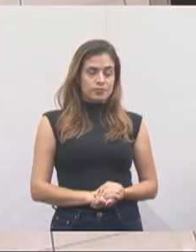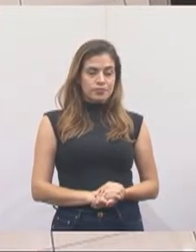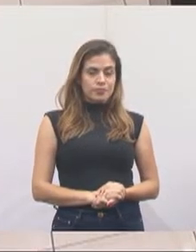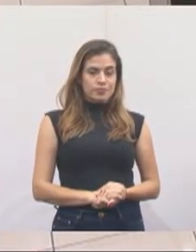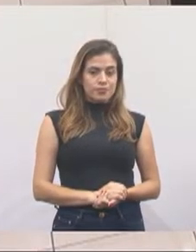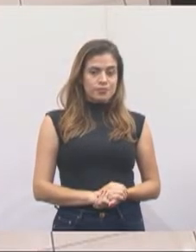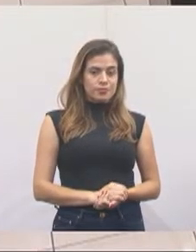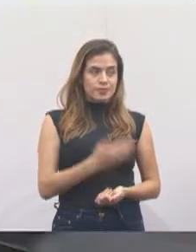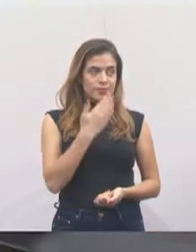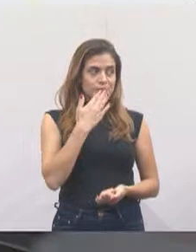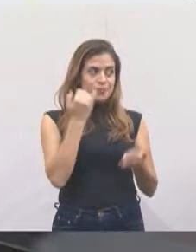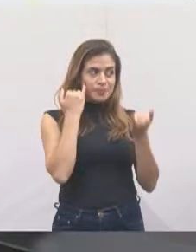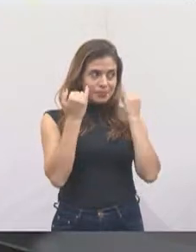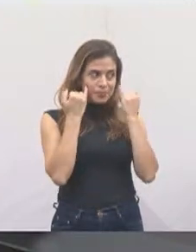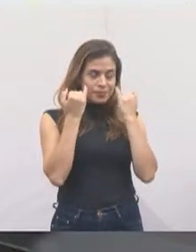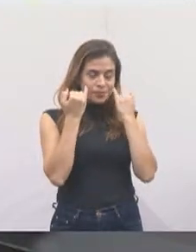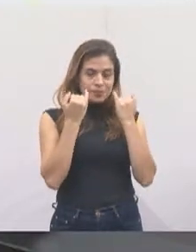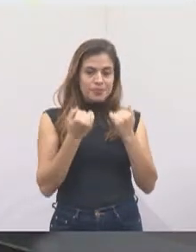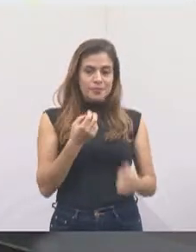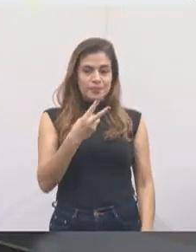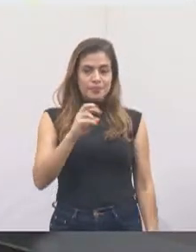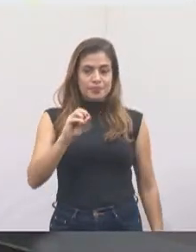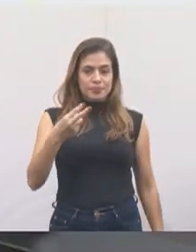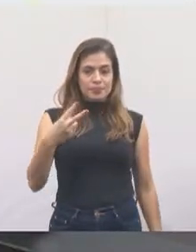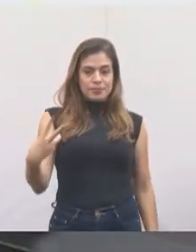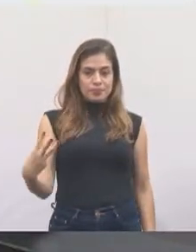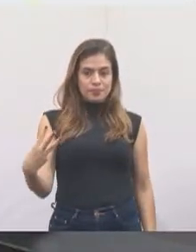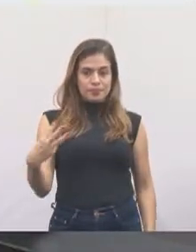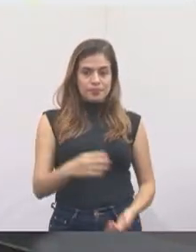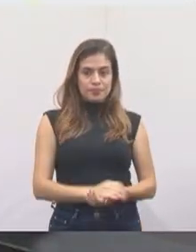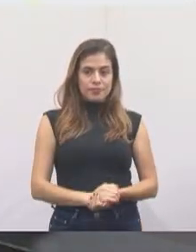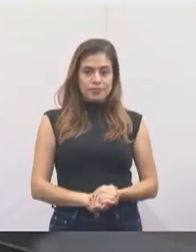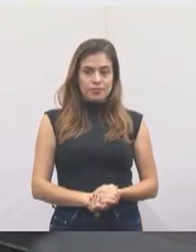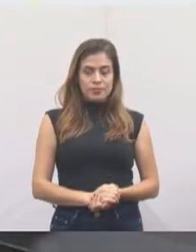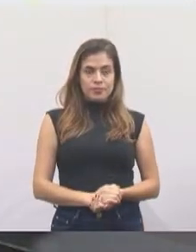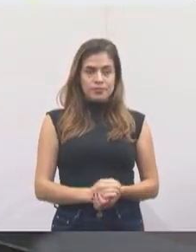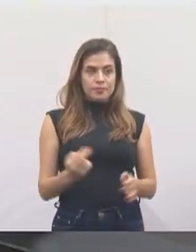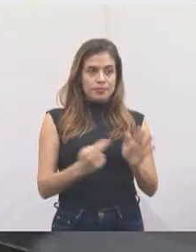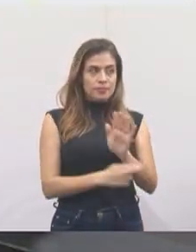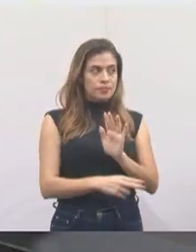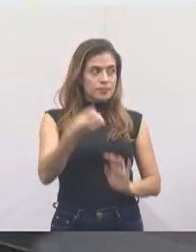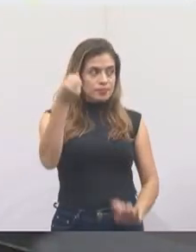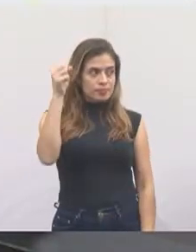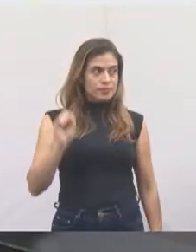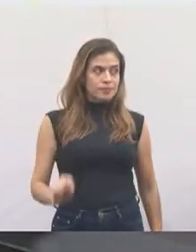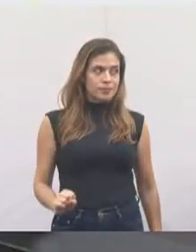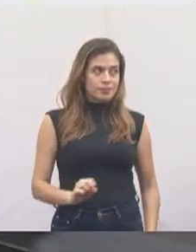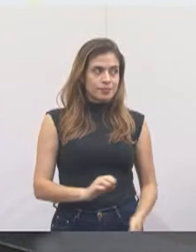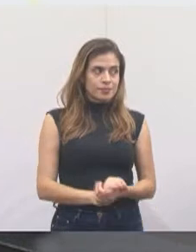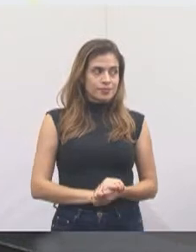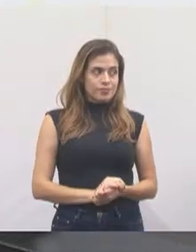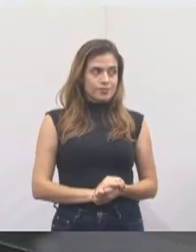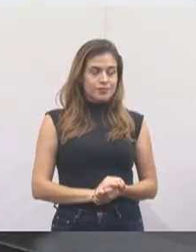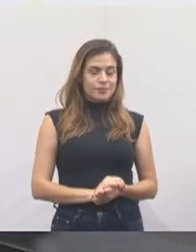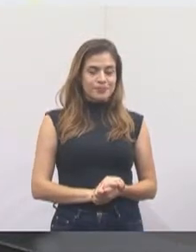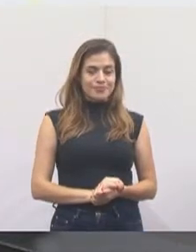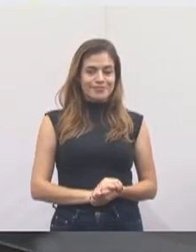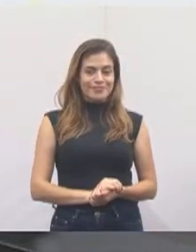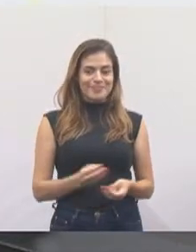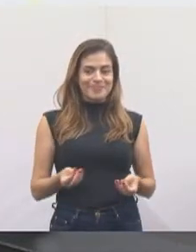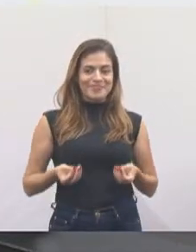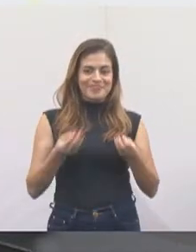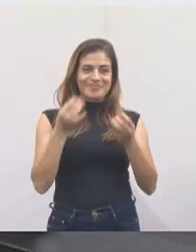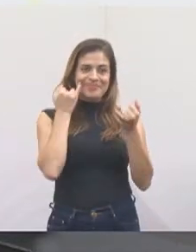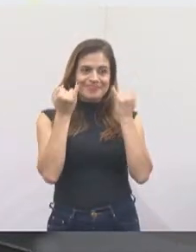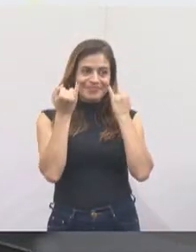referente ao pedido de Formação 223 2023 autoria vereadora Sônia Regina Gonçalves venho pressar as